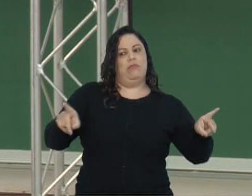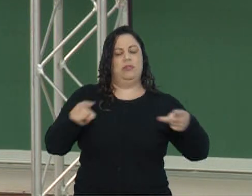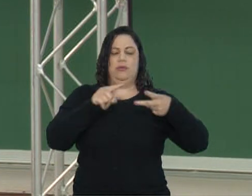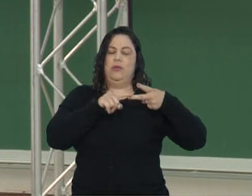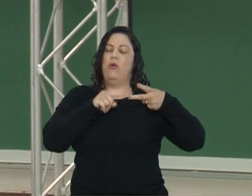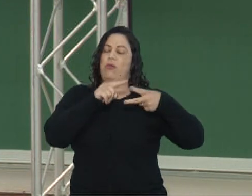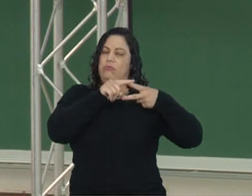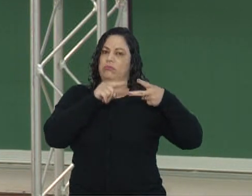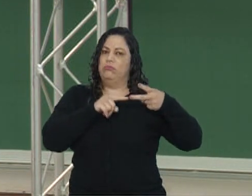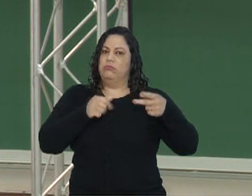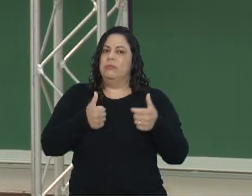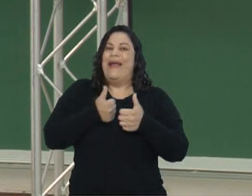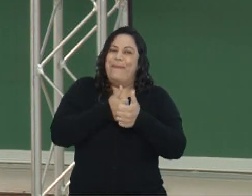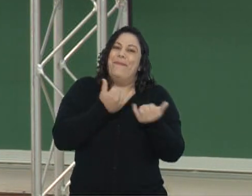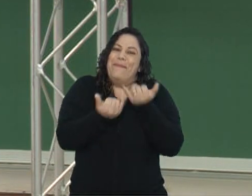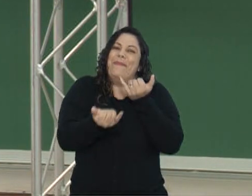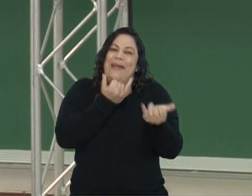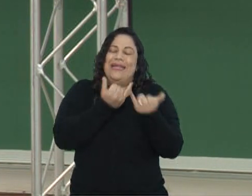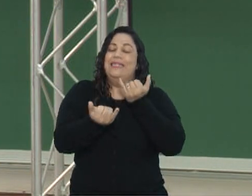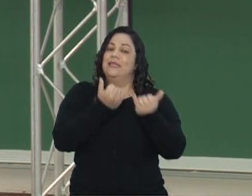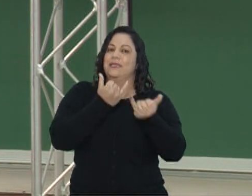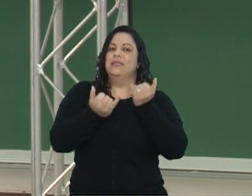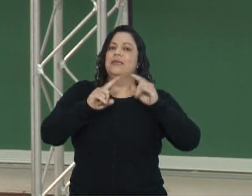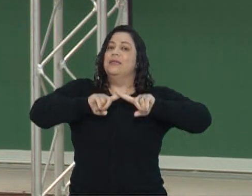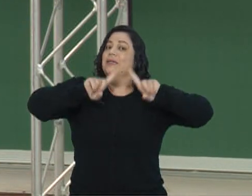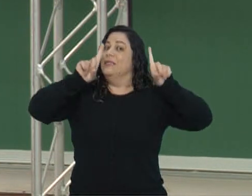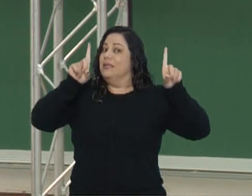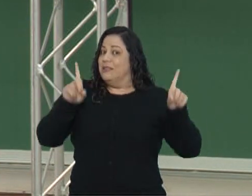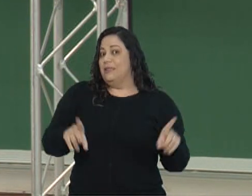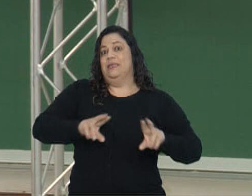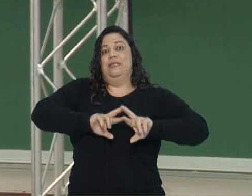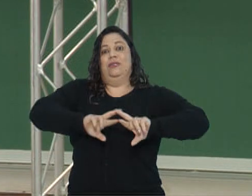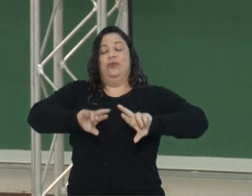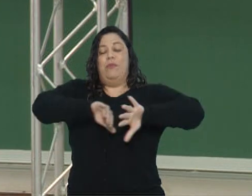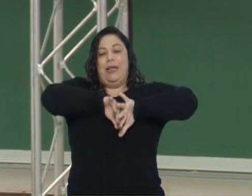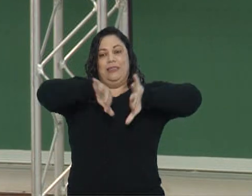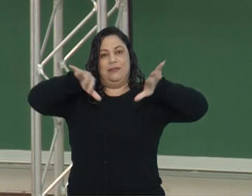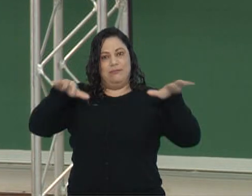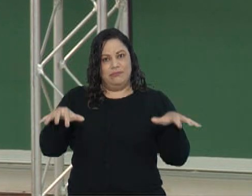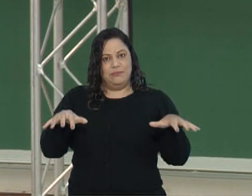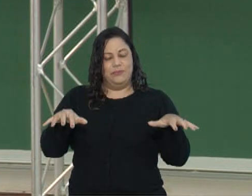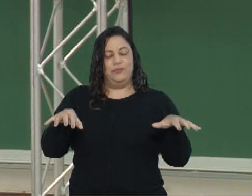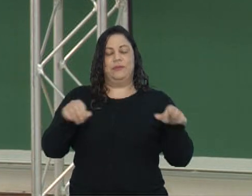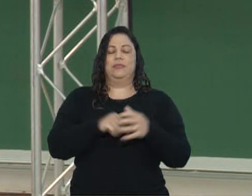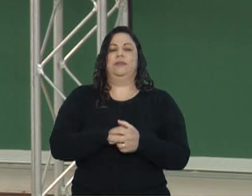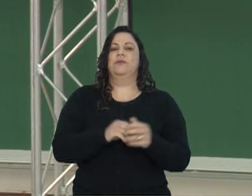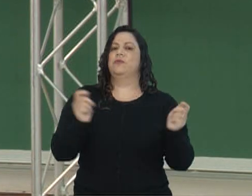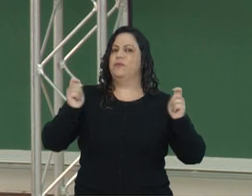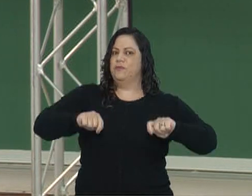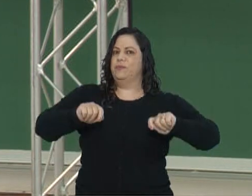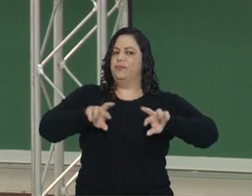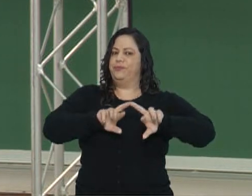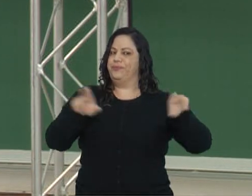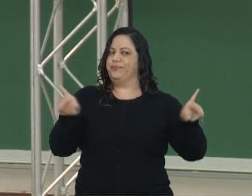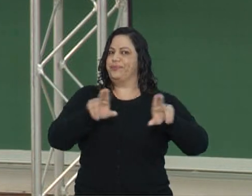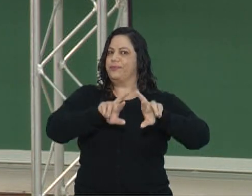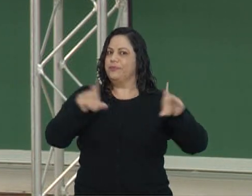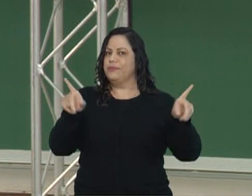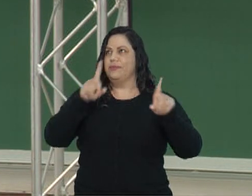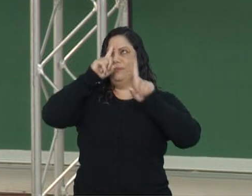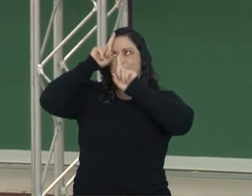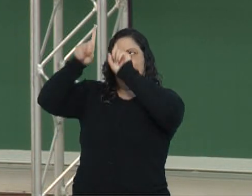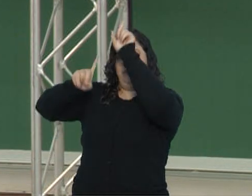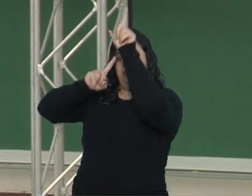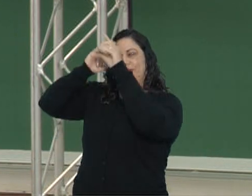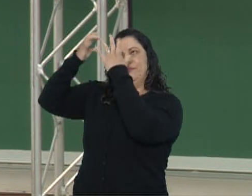sentido das ferramentas do poder político, mas elas são diferentes no poder